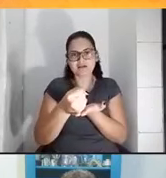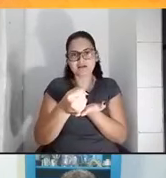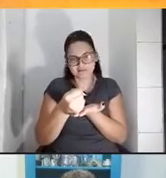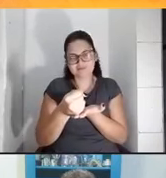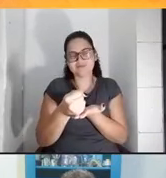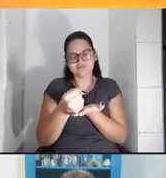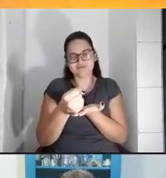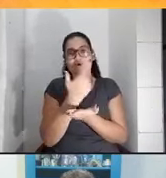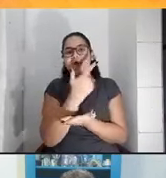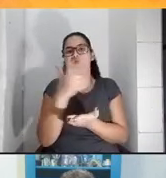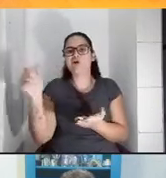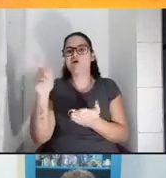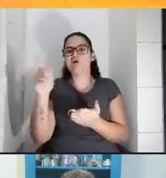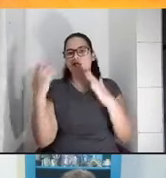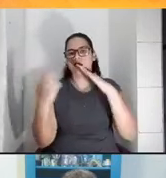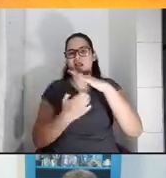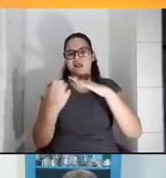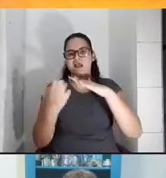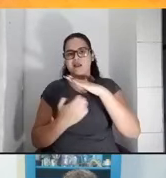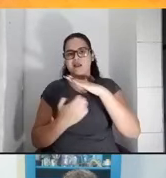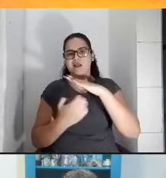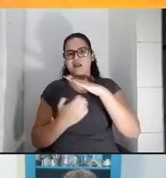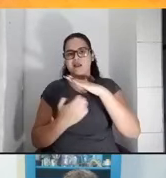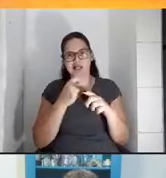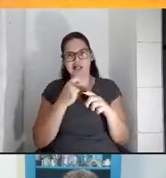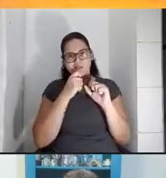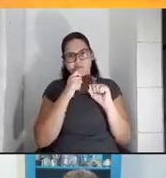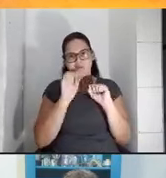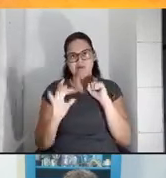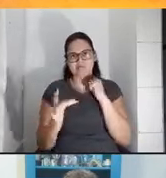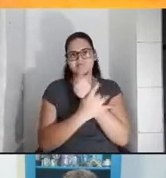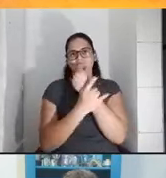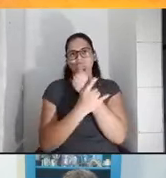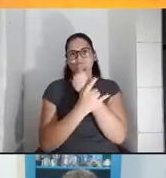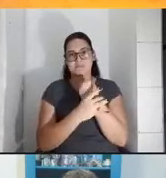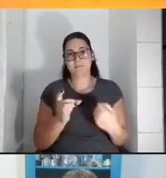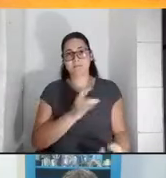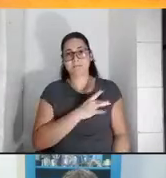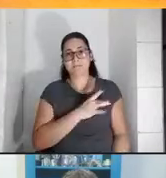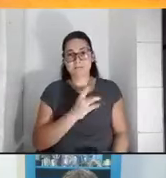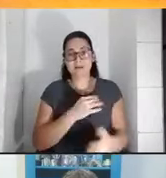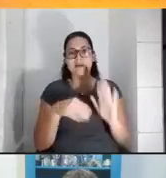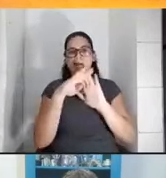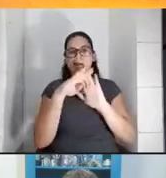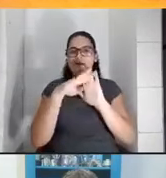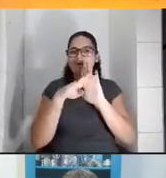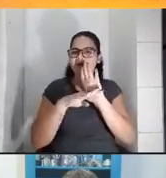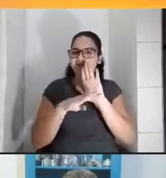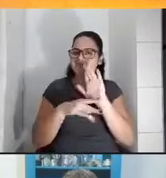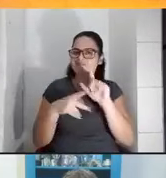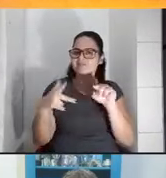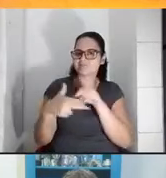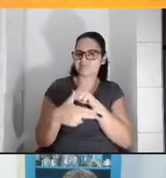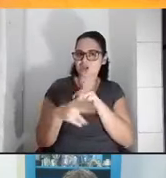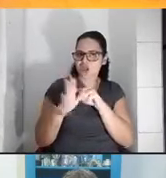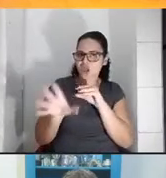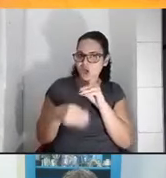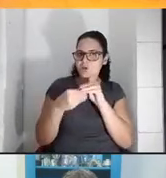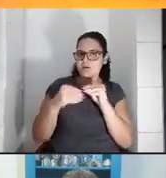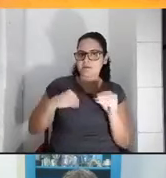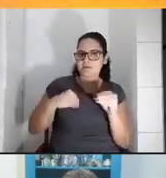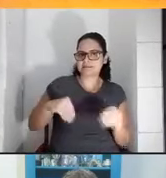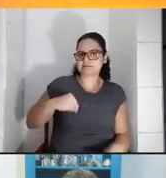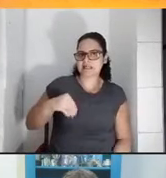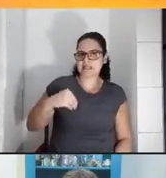acabam não tendo isso, medo de perder alguns benefícios que complementam o salário, porque